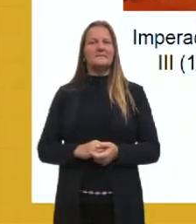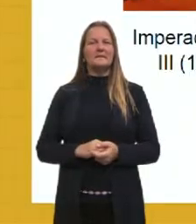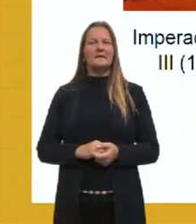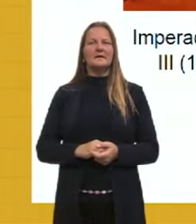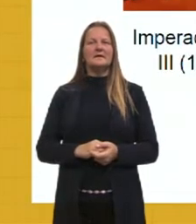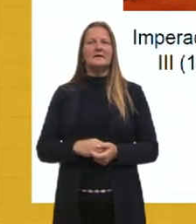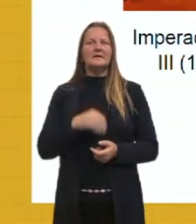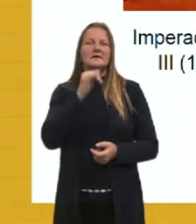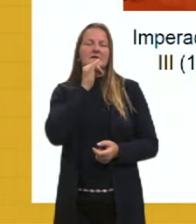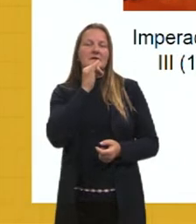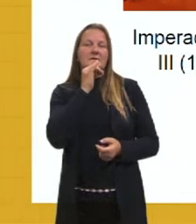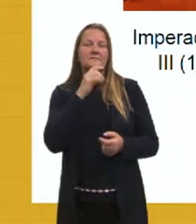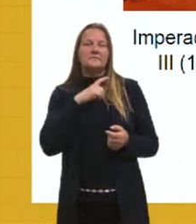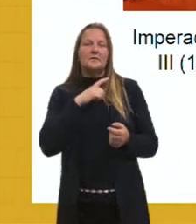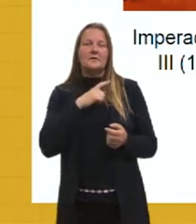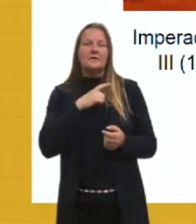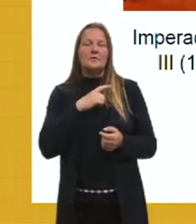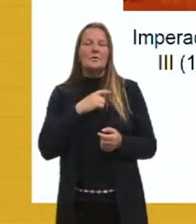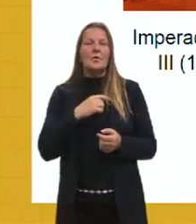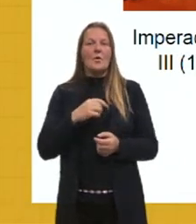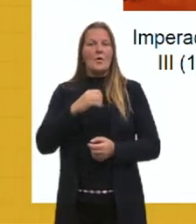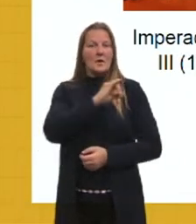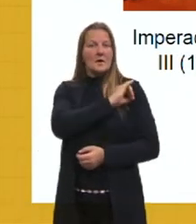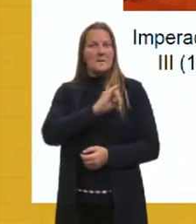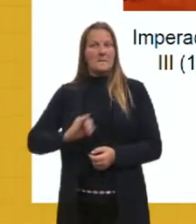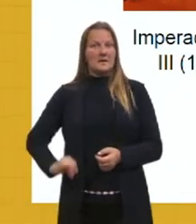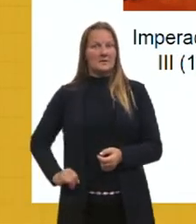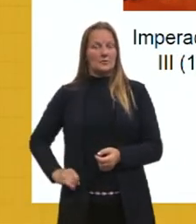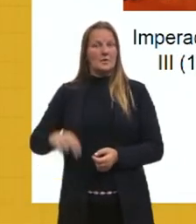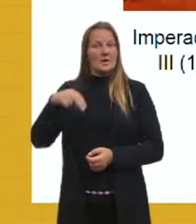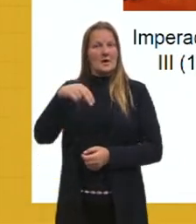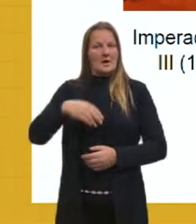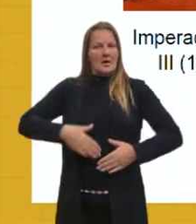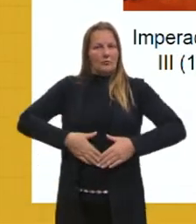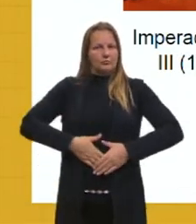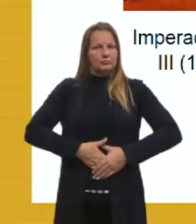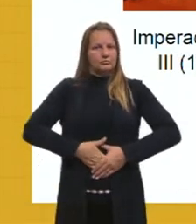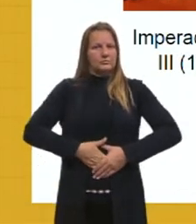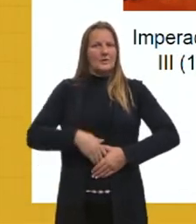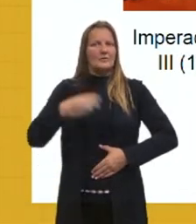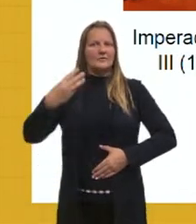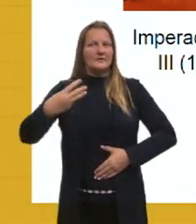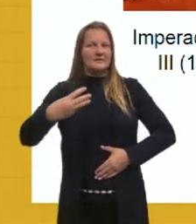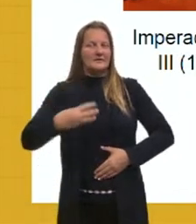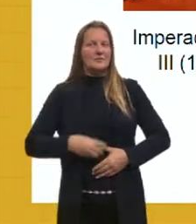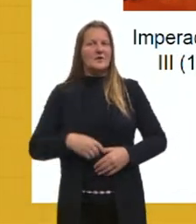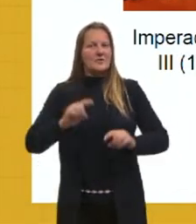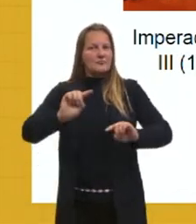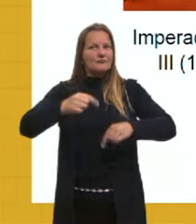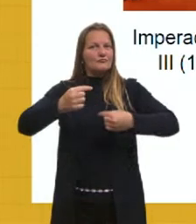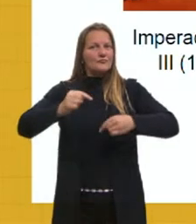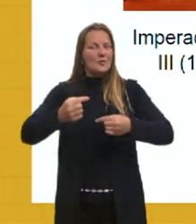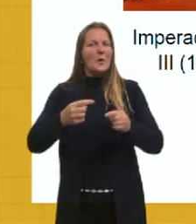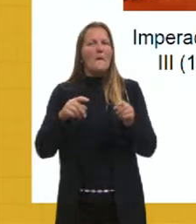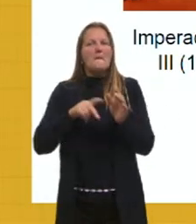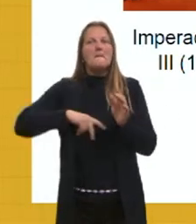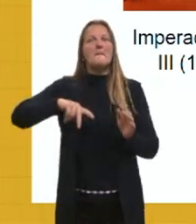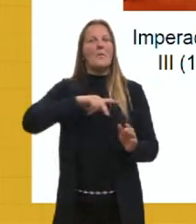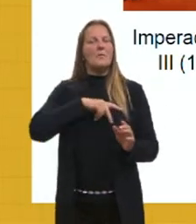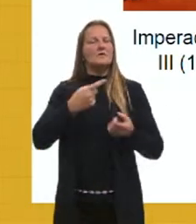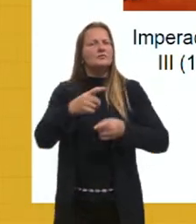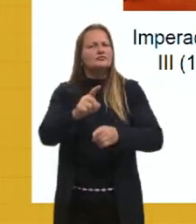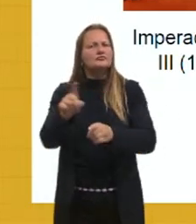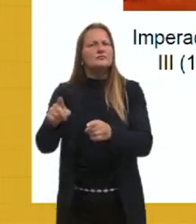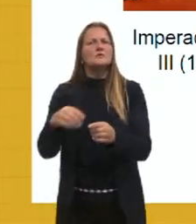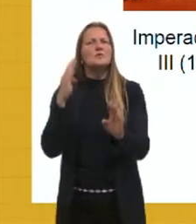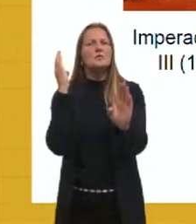tipo um concurso que o imperador Napoleão terceiro propôs um desafio para a população em geral para